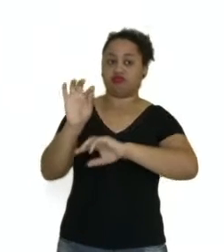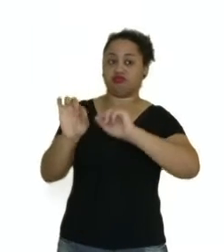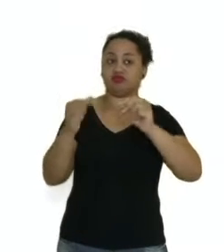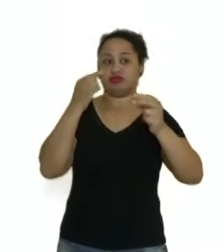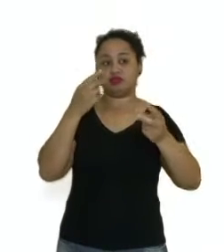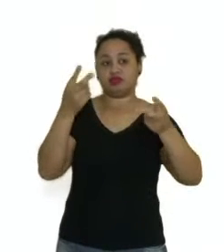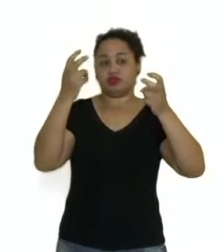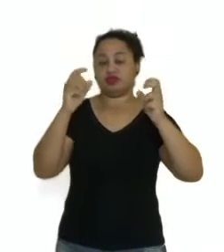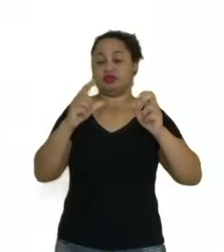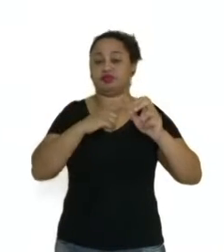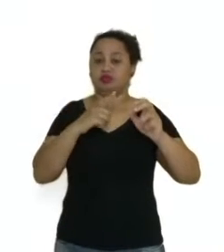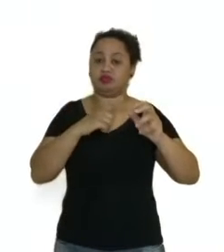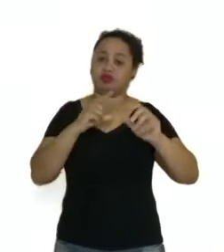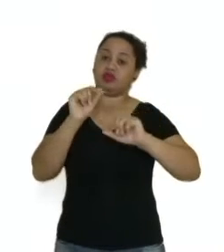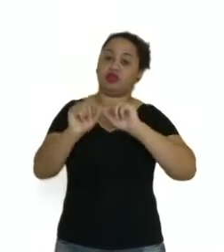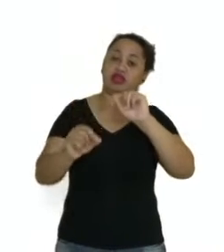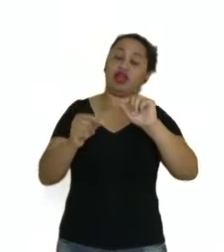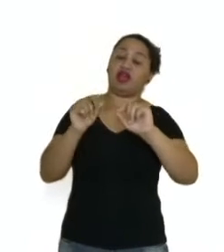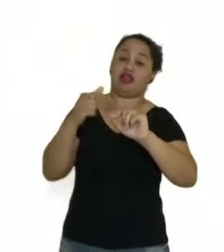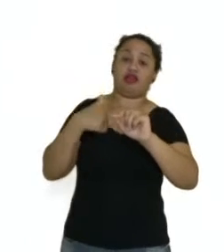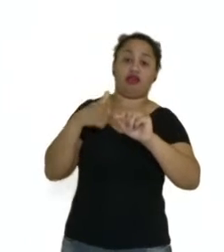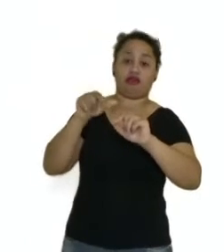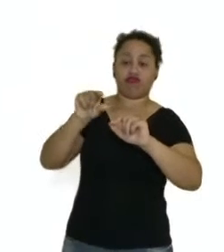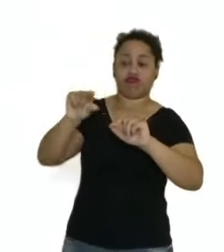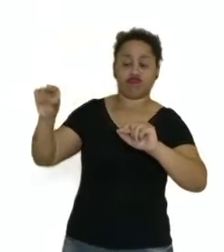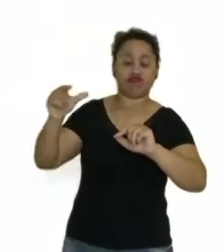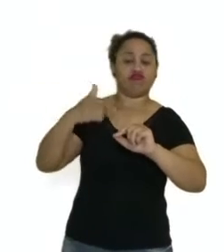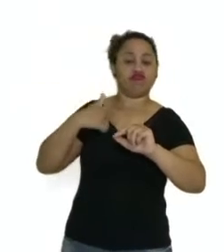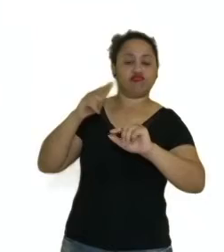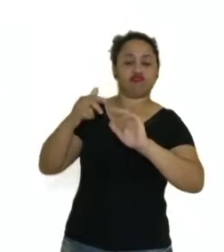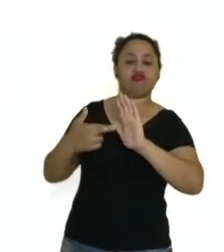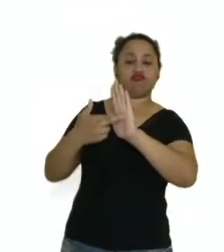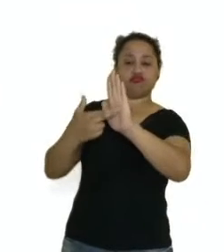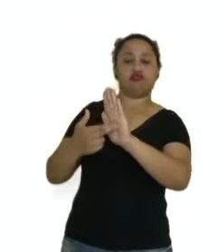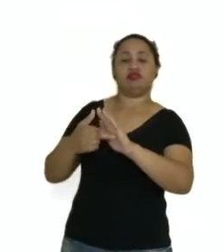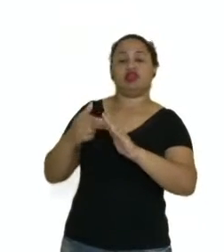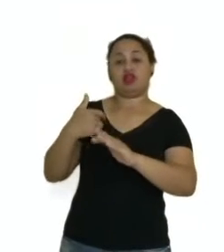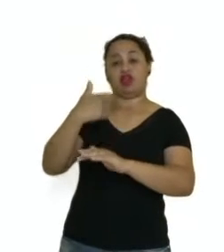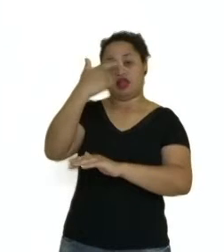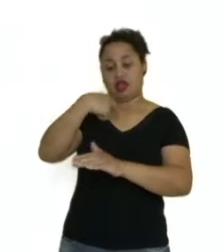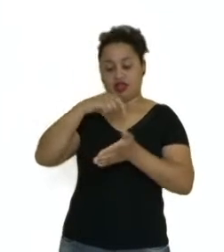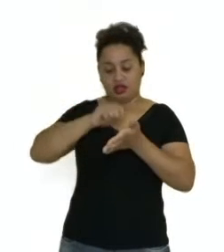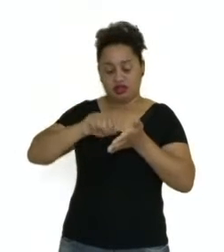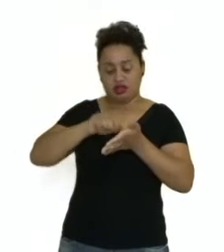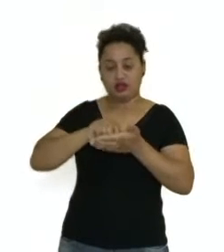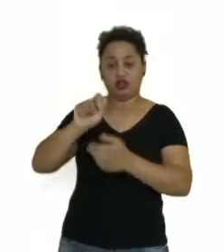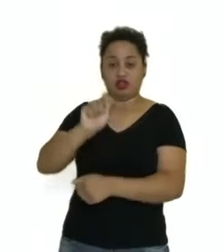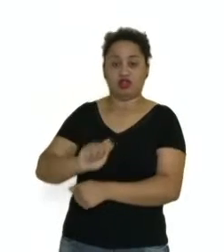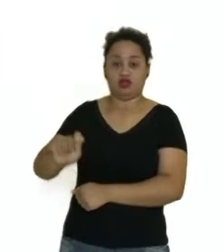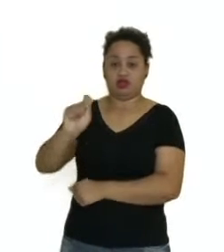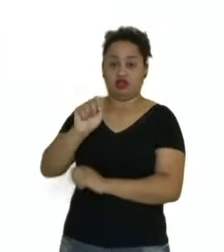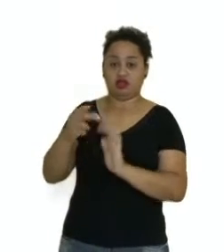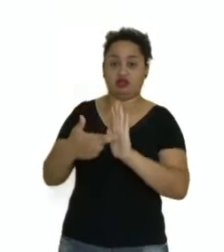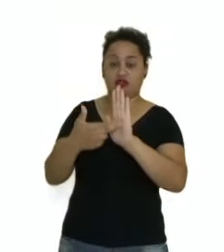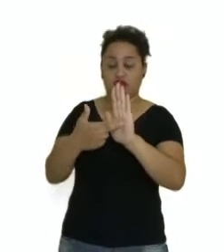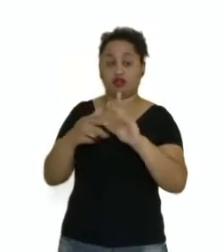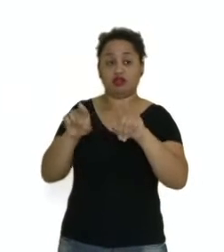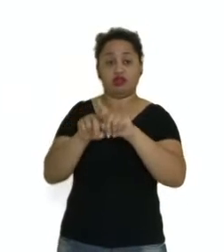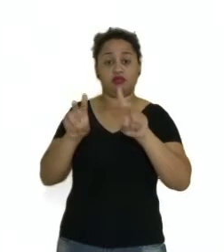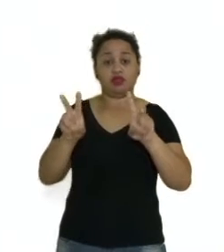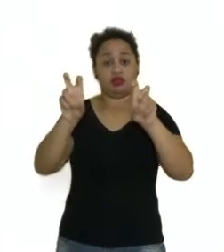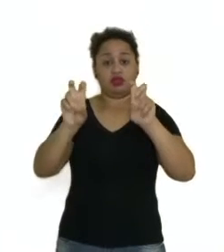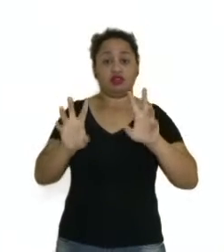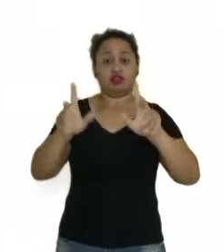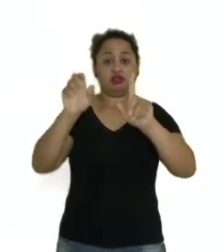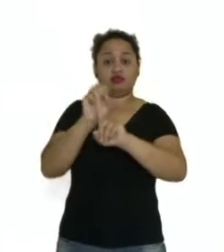que ela apresentou a identificação do redator como representante da associação e a exposição do tema de relevância